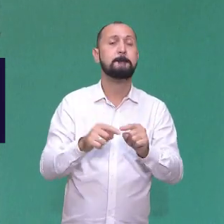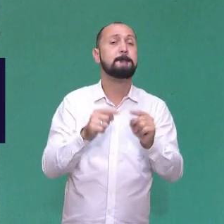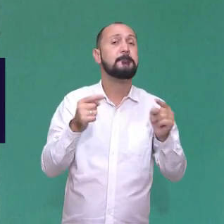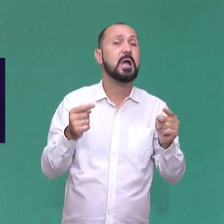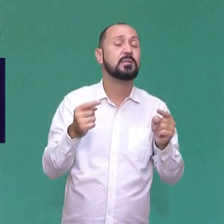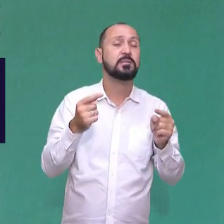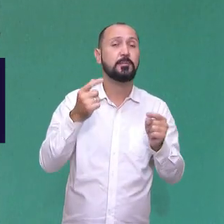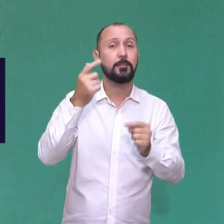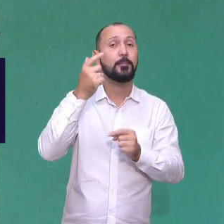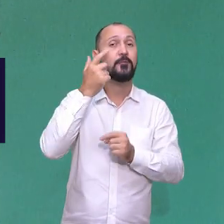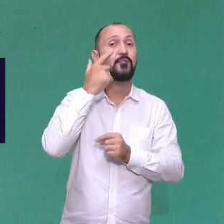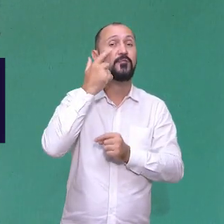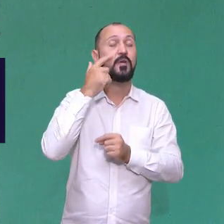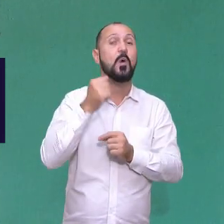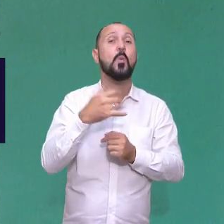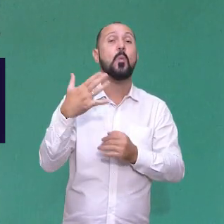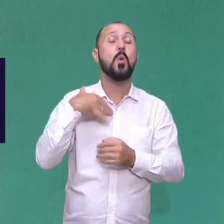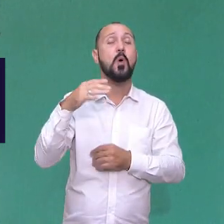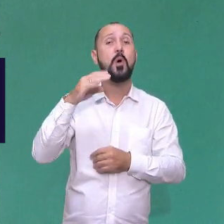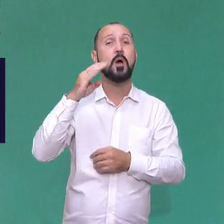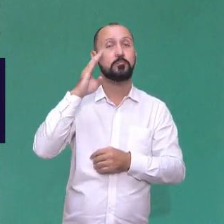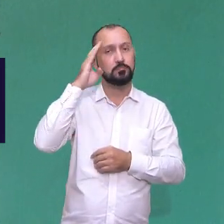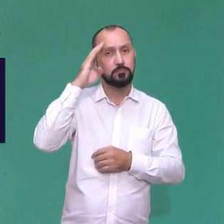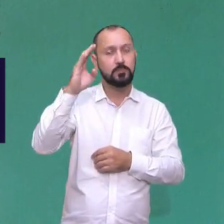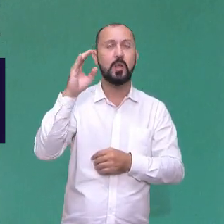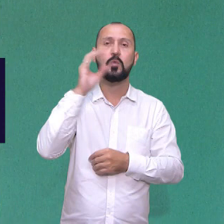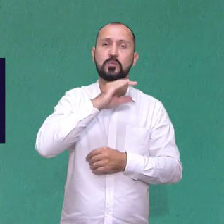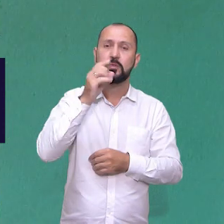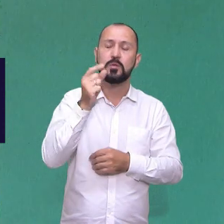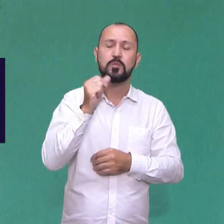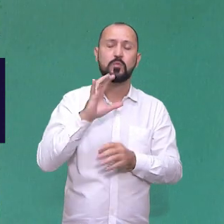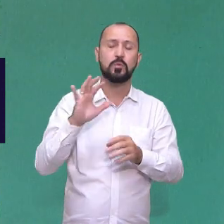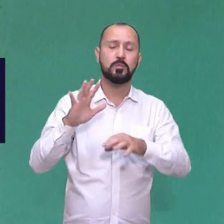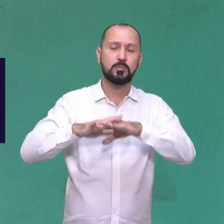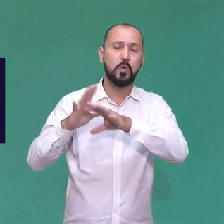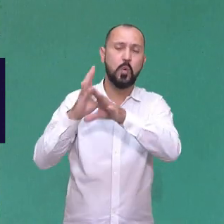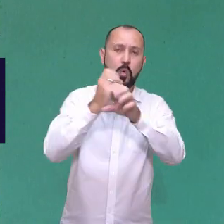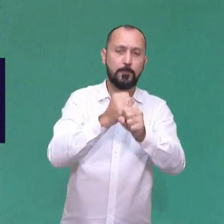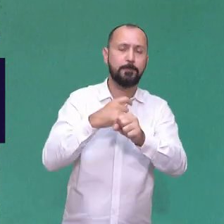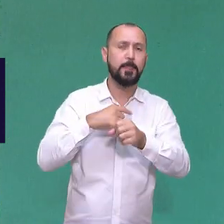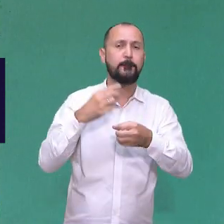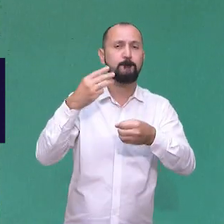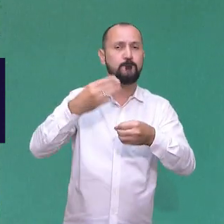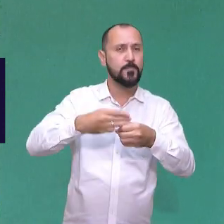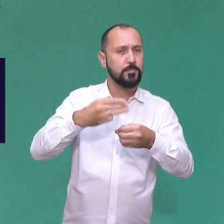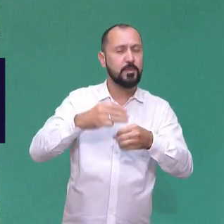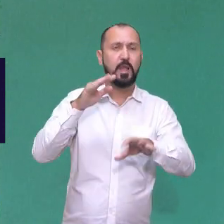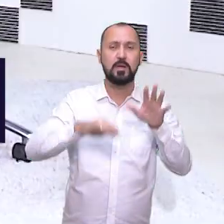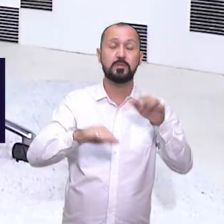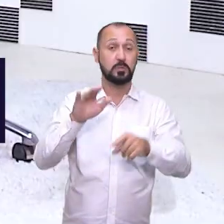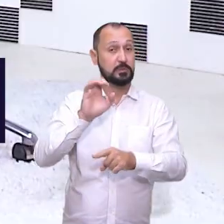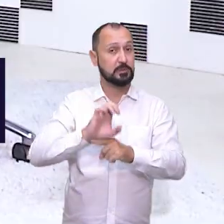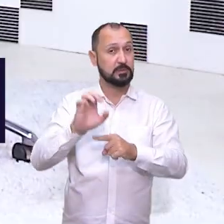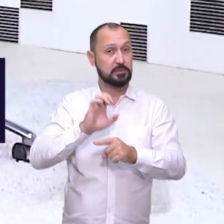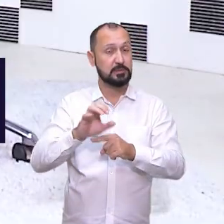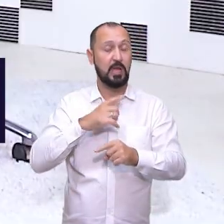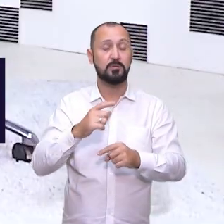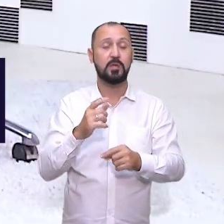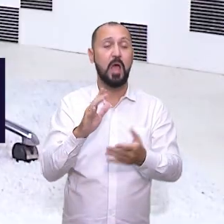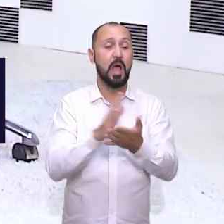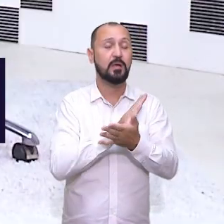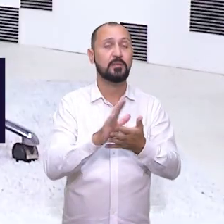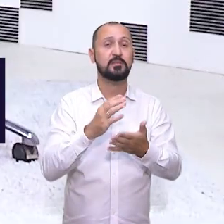defendo piamente. Isso sempre defendi. Só que nós temos que ver quais são as prioridades dentro de um orçamento. Você pega, às